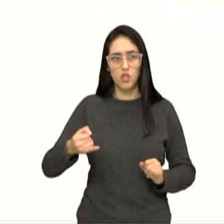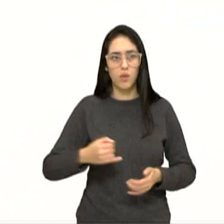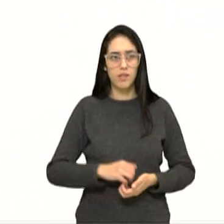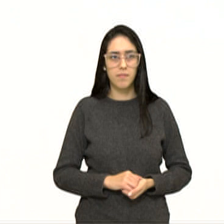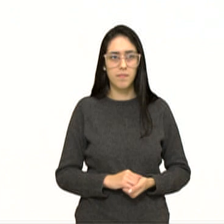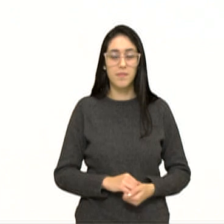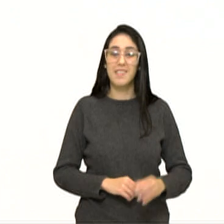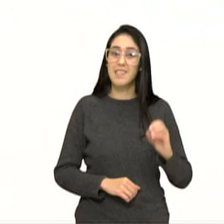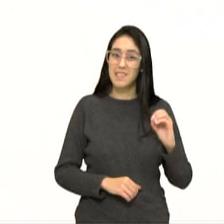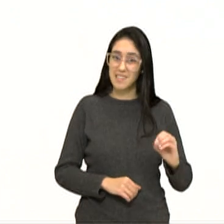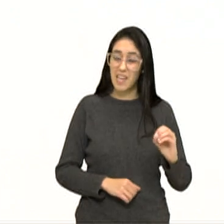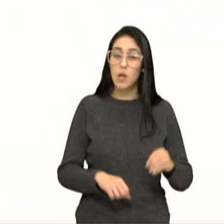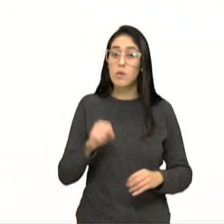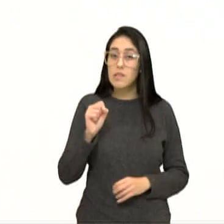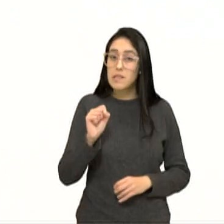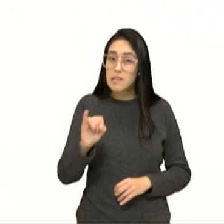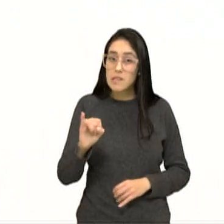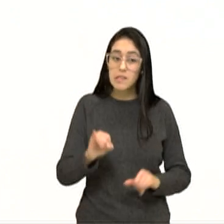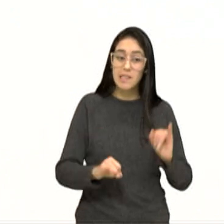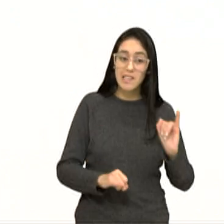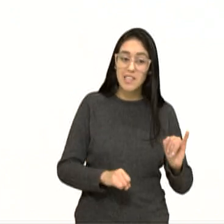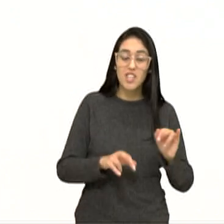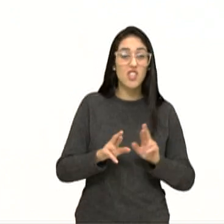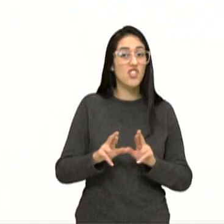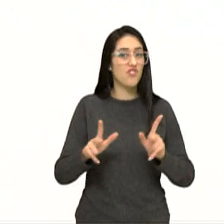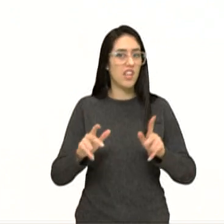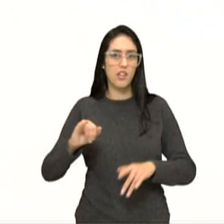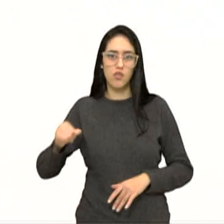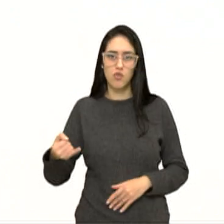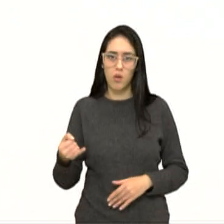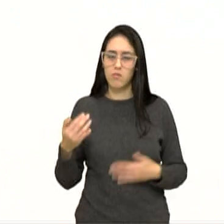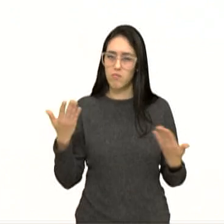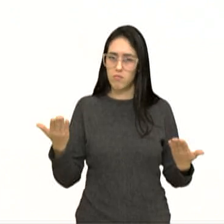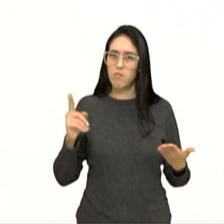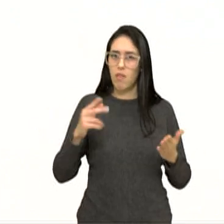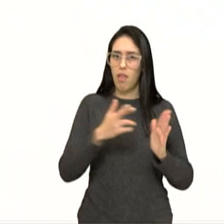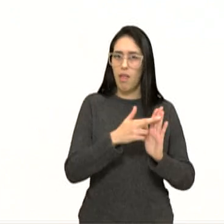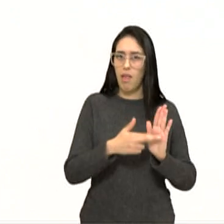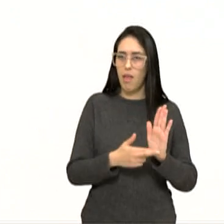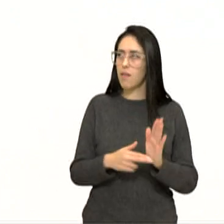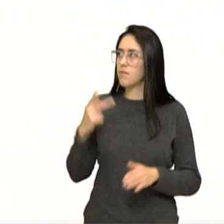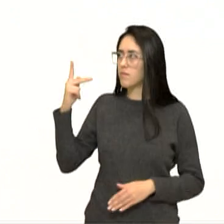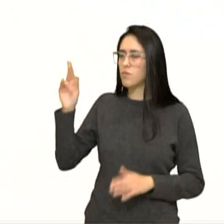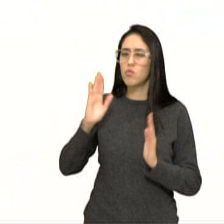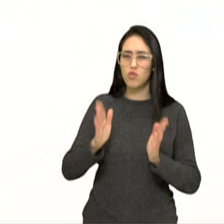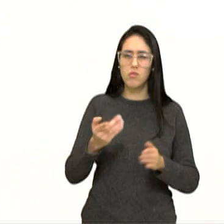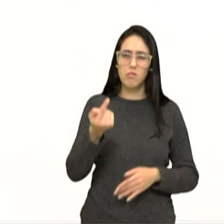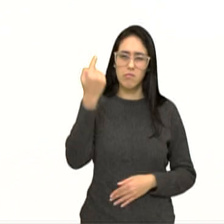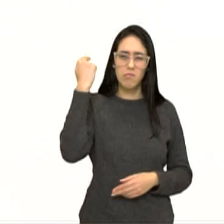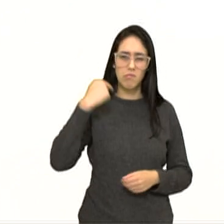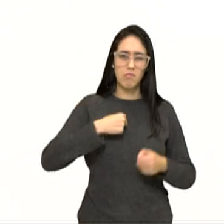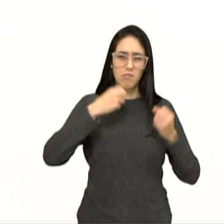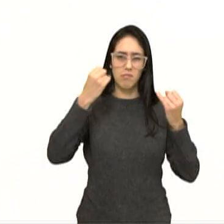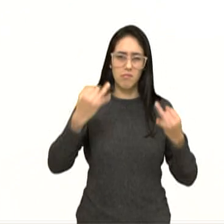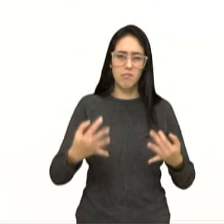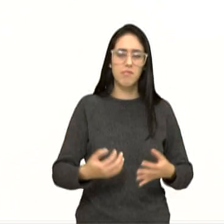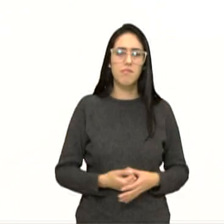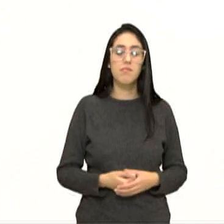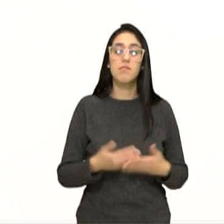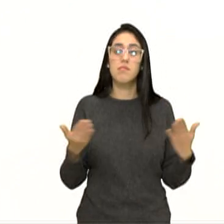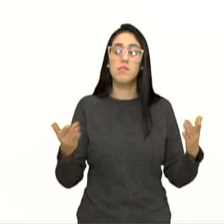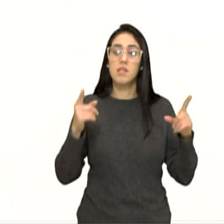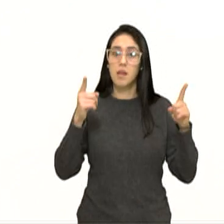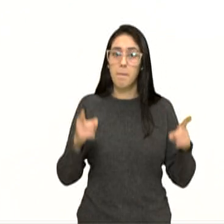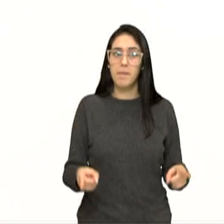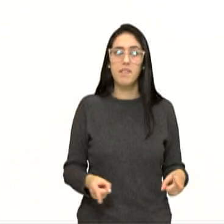0 se I diferente de J. Então, a gente já viu essas condições ali nos slides anteriores. Podemos afirmar que a